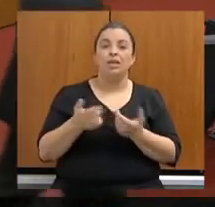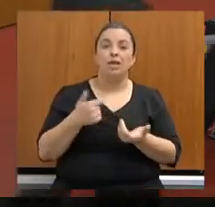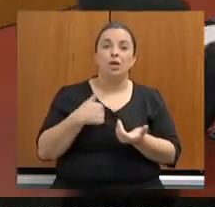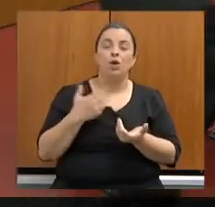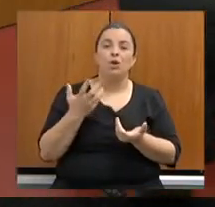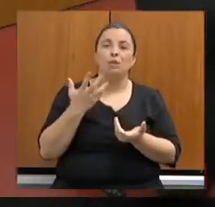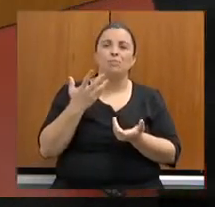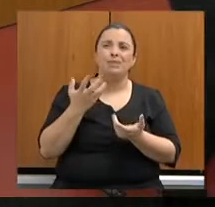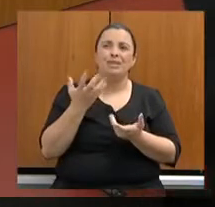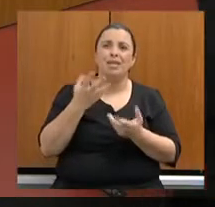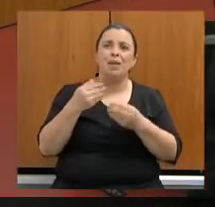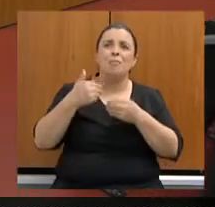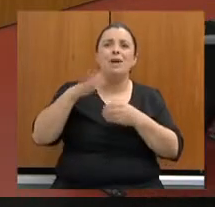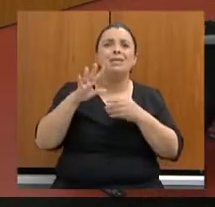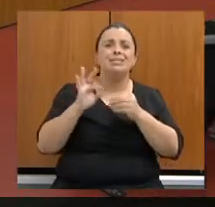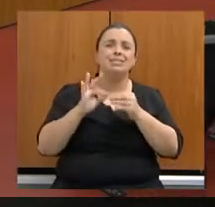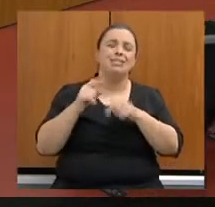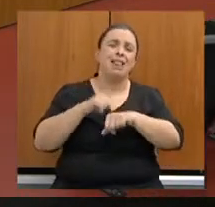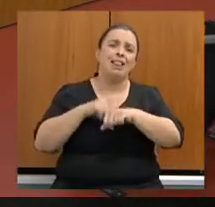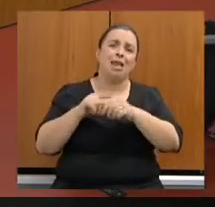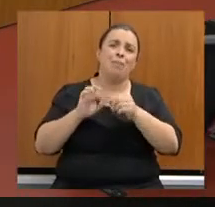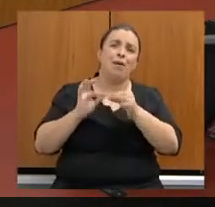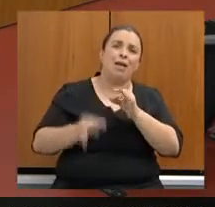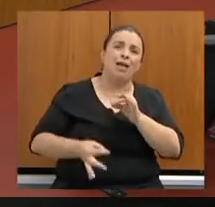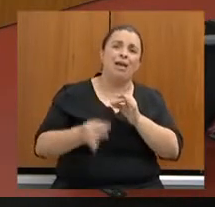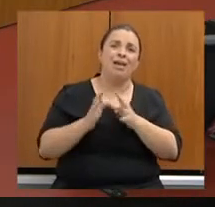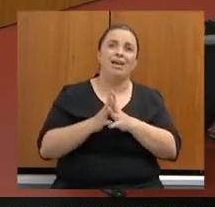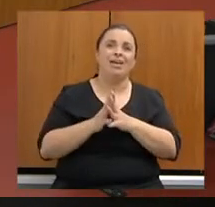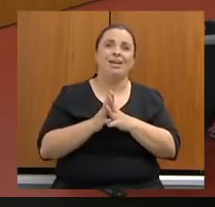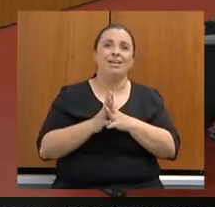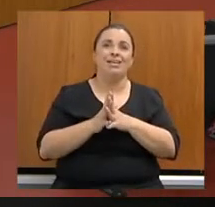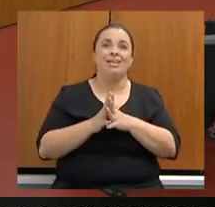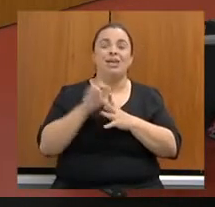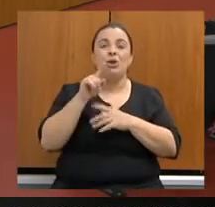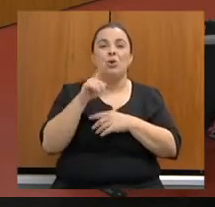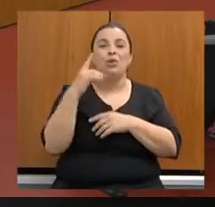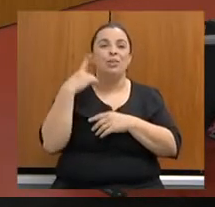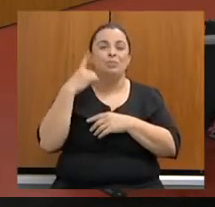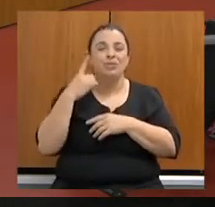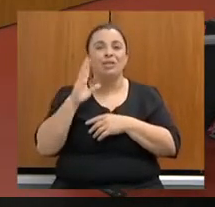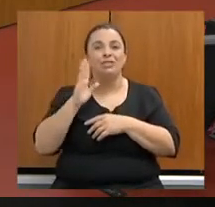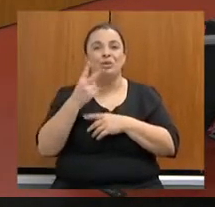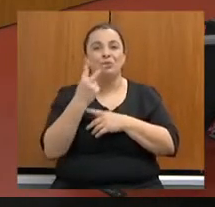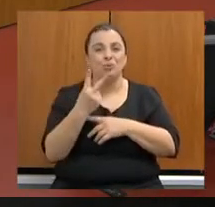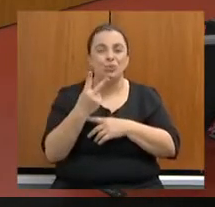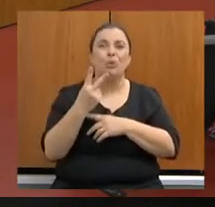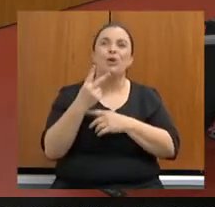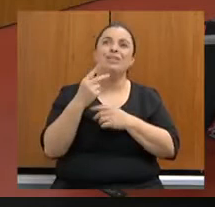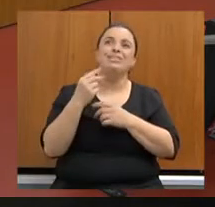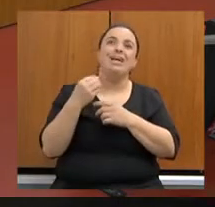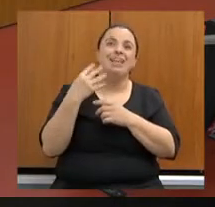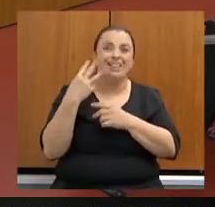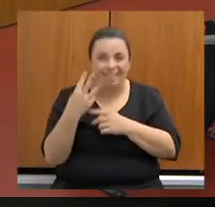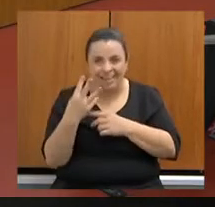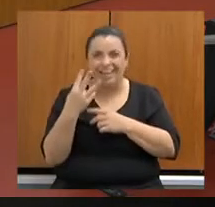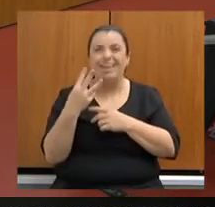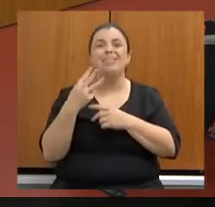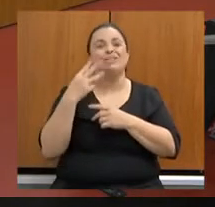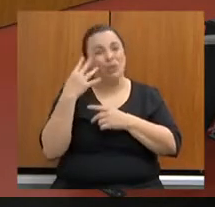pouquinho mais de tempo que eu acho que eu não consigo o deputado já usou os dois os três e mais uns quatro que nós concedemos